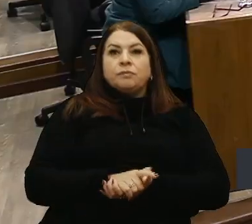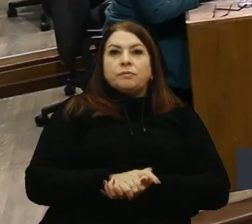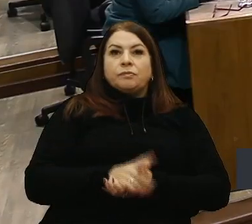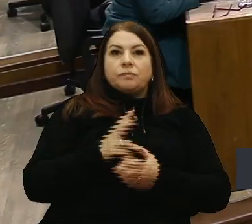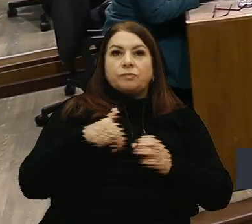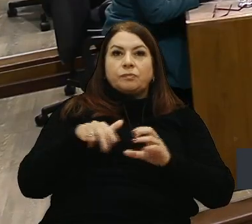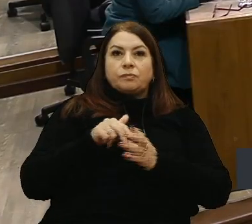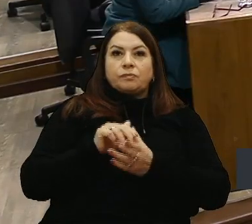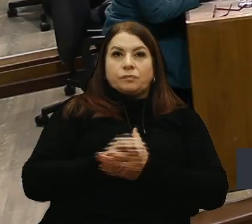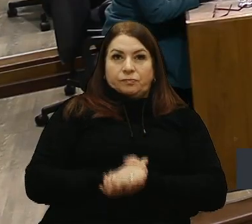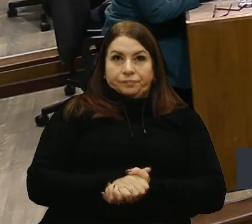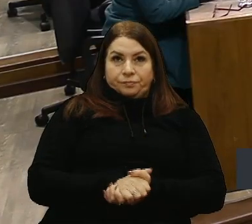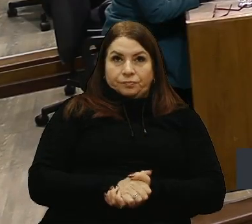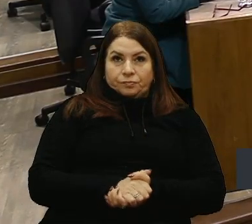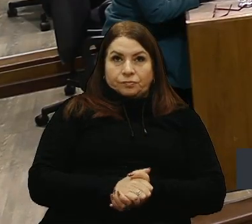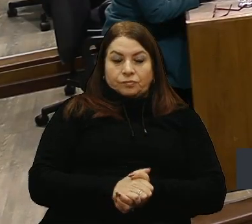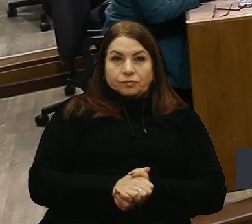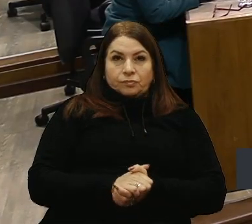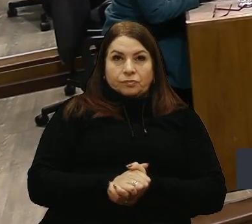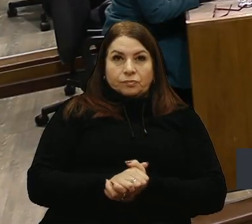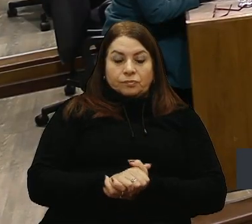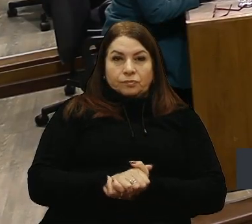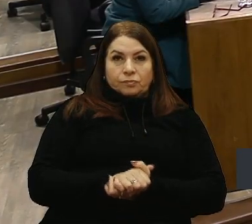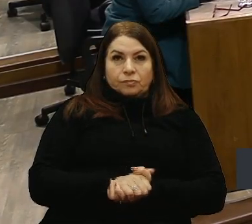Da tribuna.